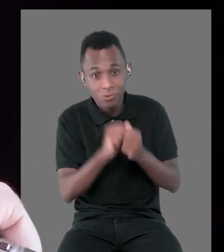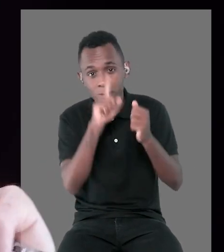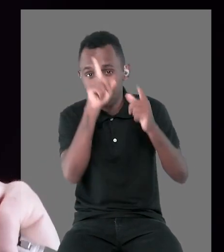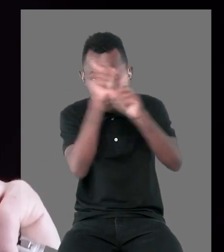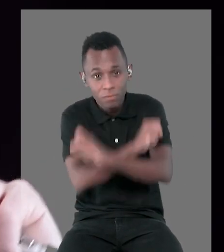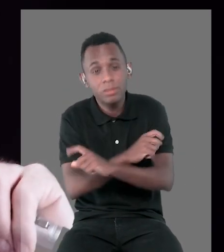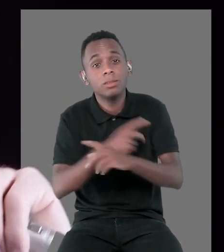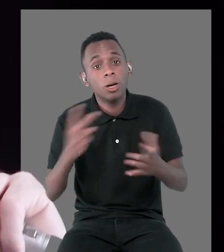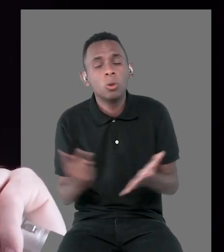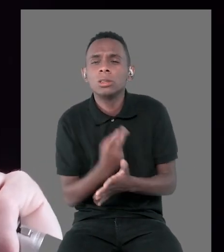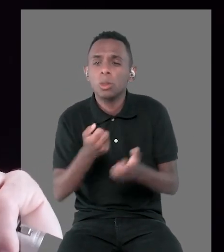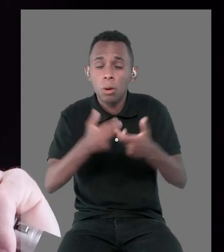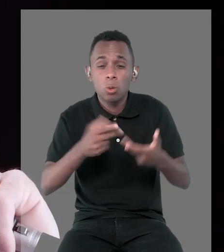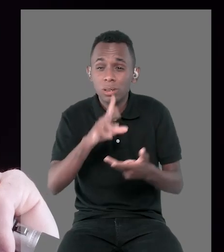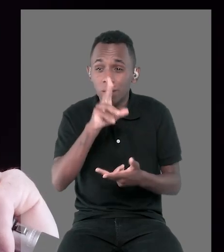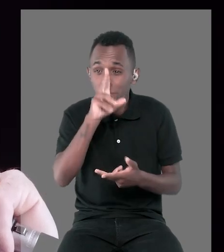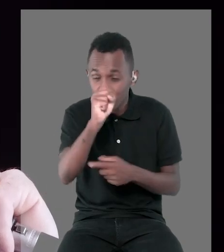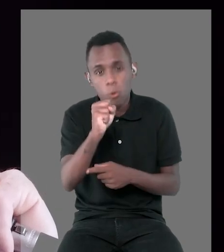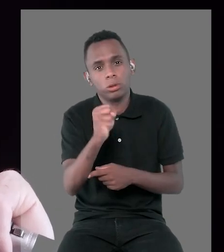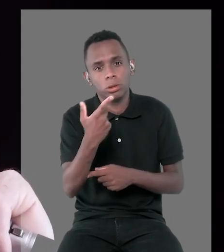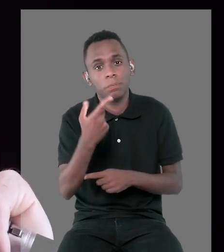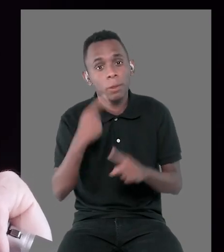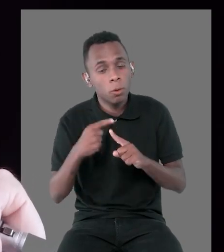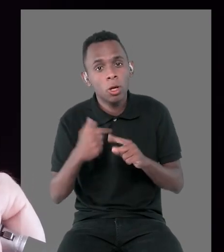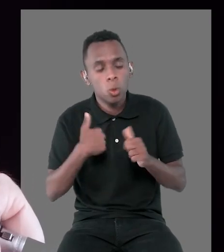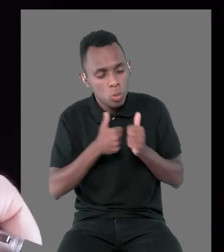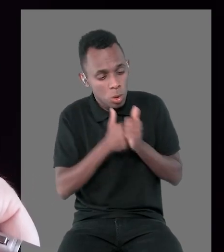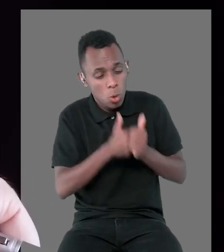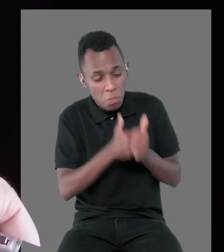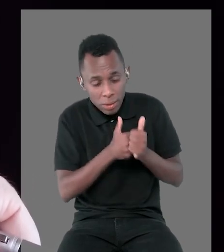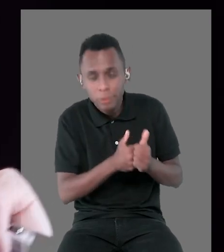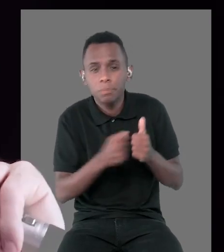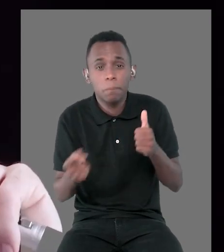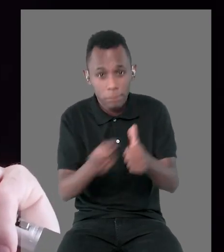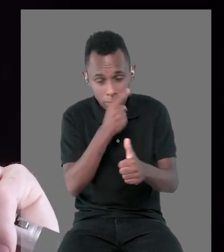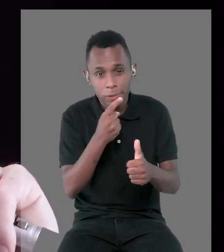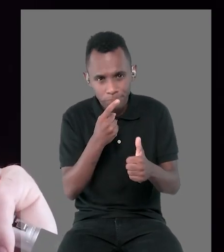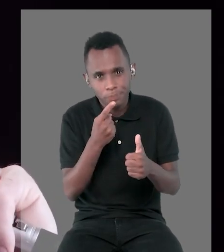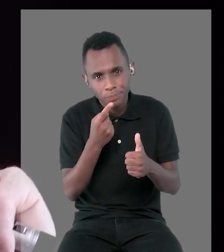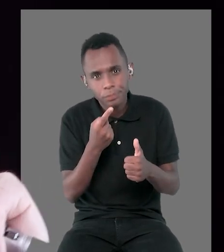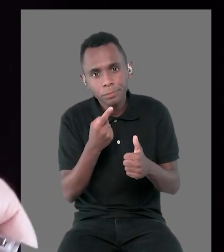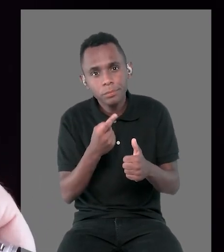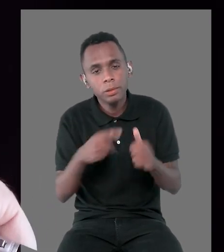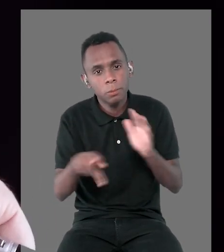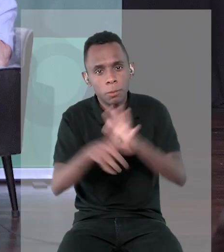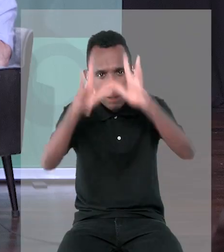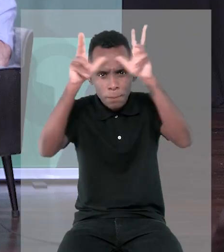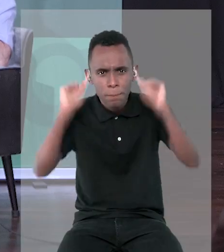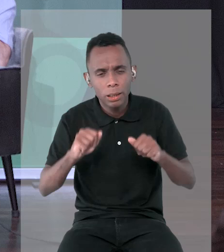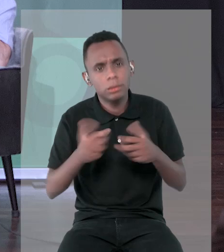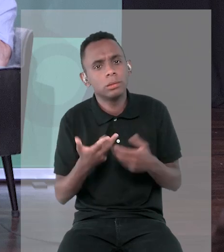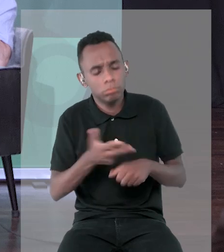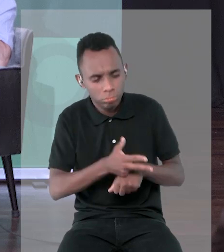E aconteceu algo de muito forte. Eu acompanhei o Sebastião pela primeira vez na Amazônia, filmar